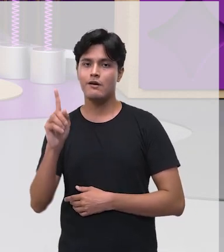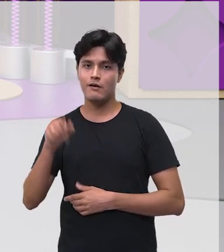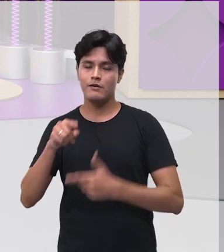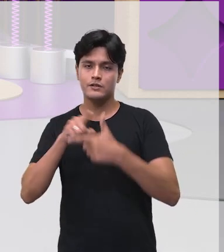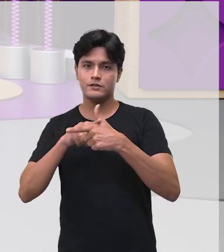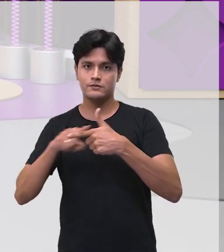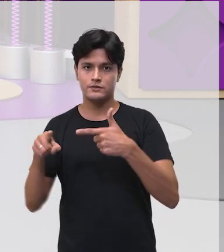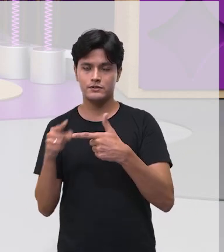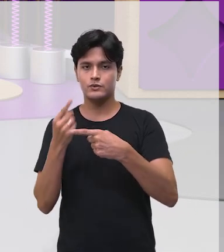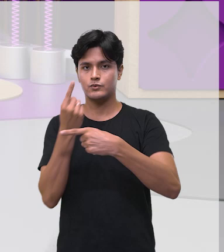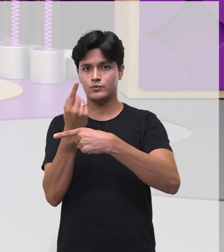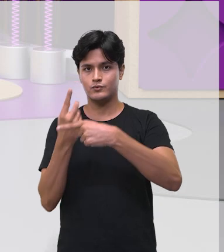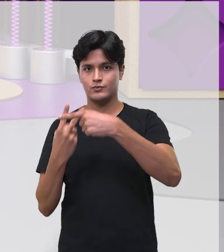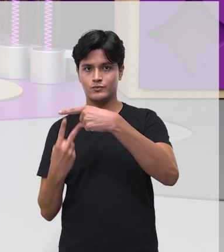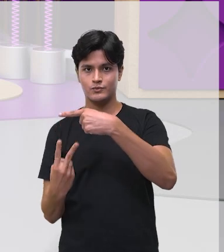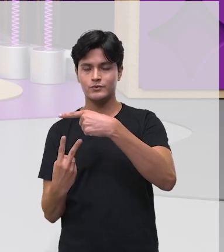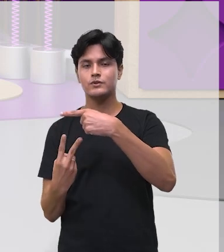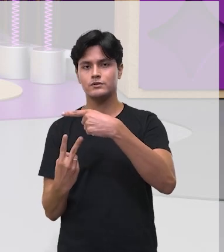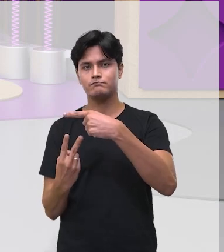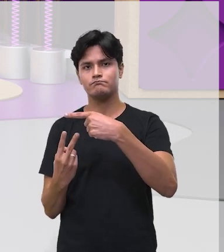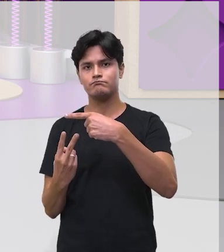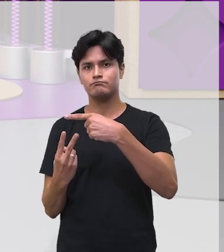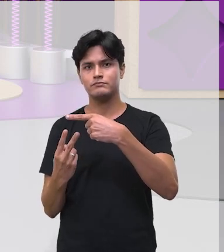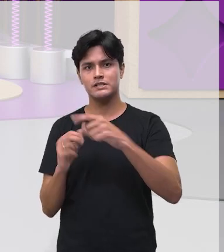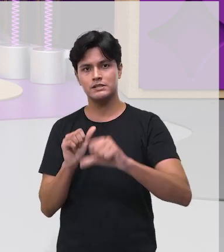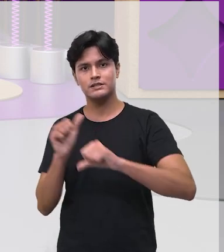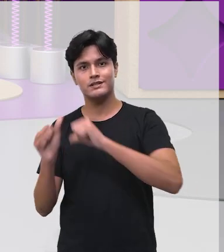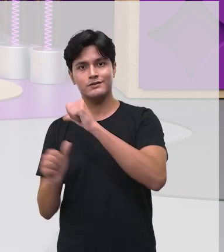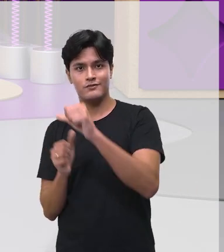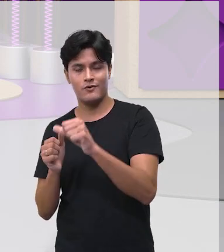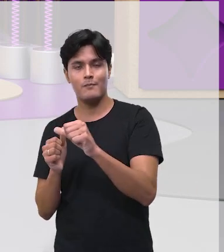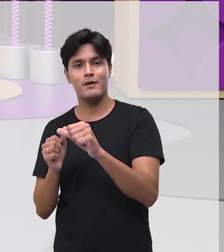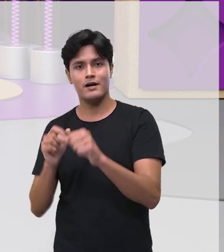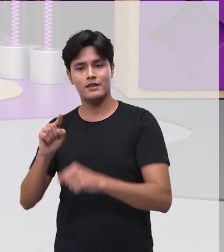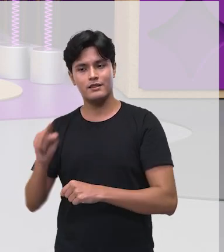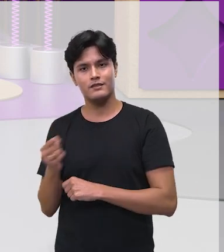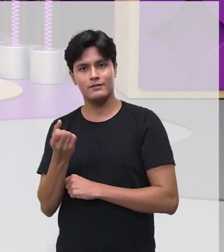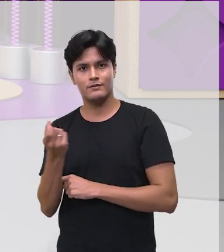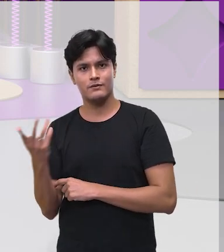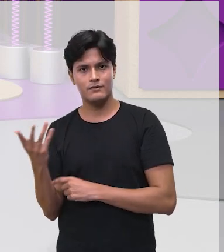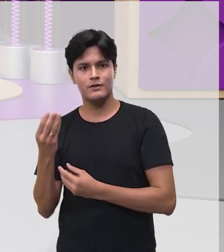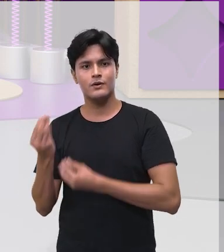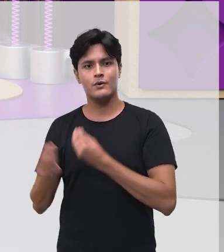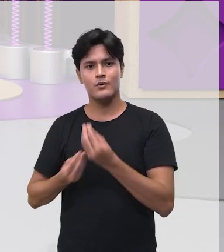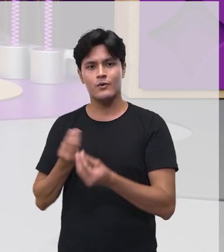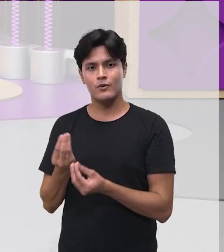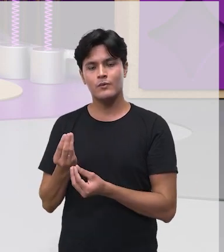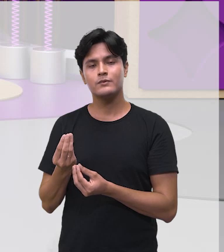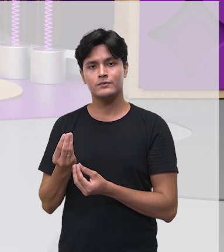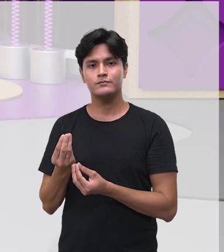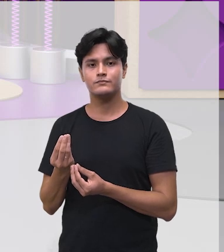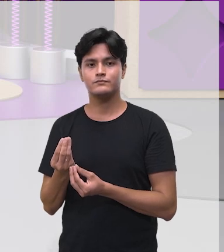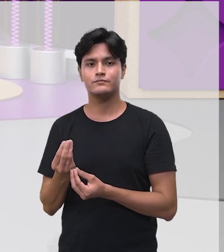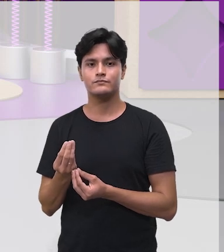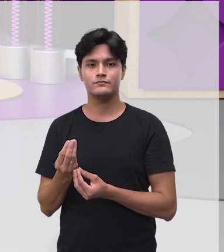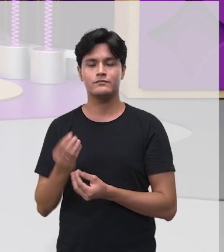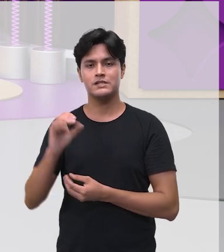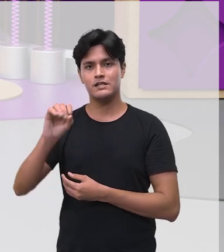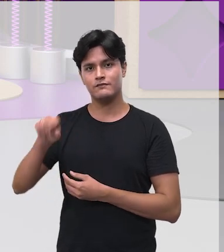1 por 2, que vai resultar em 0,5, tá? Conforme a gente está vendo lá na primeira linha.